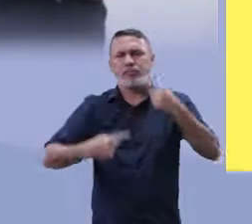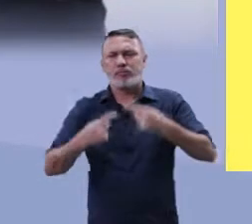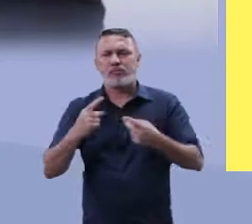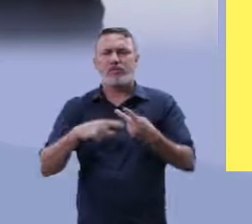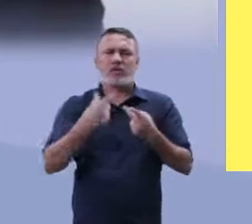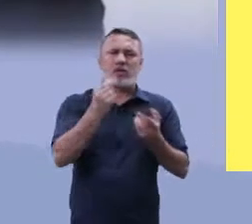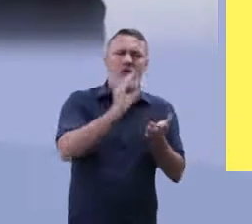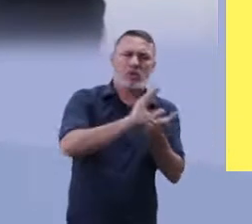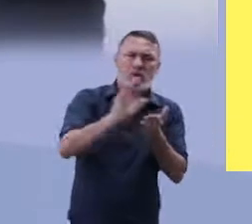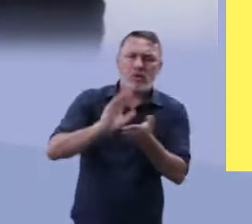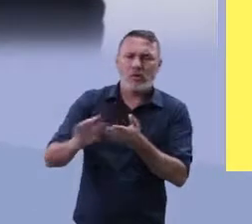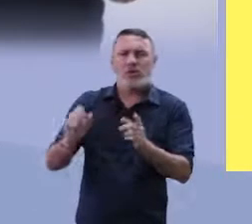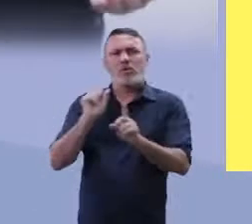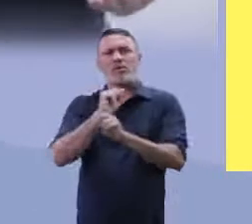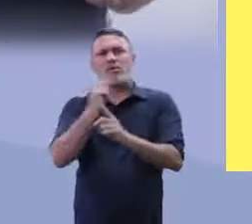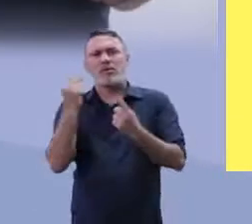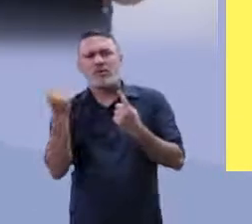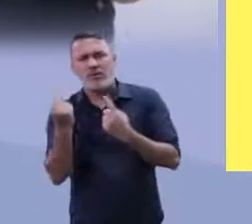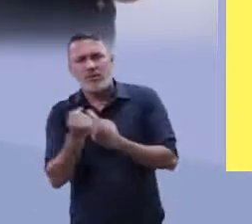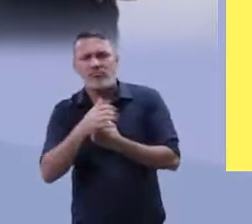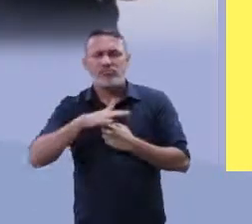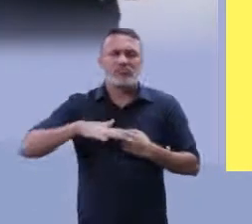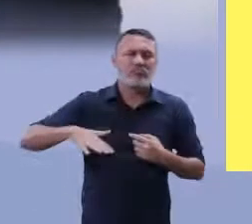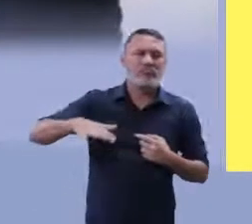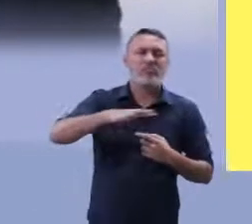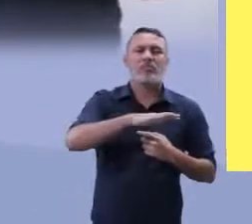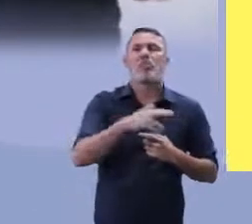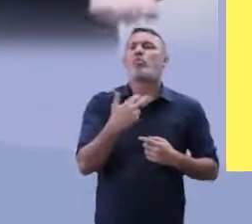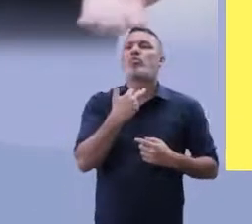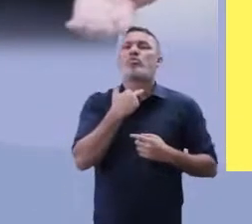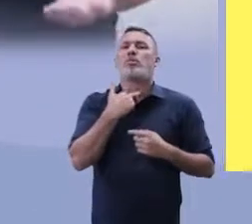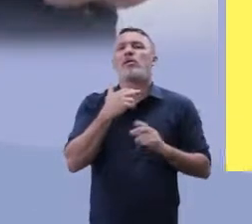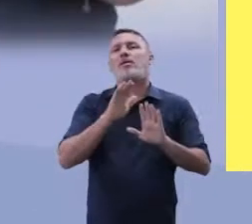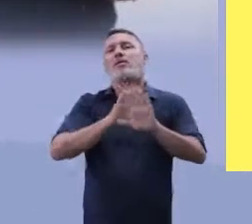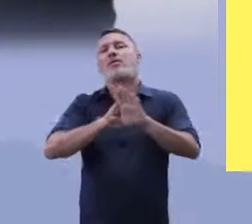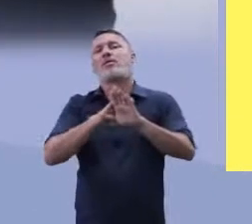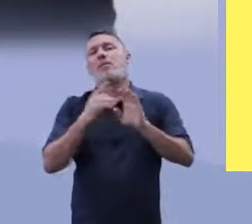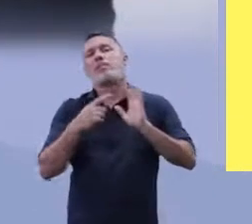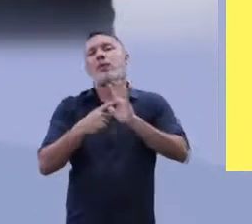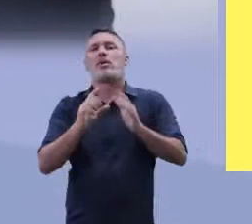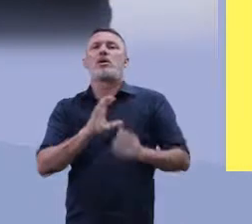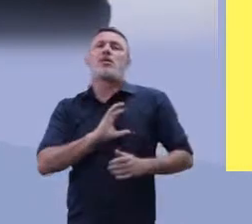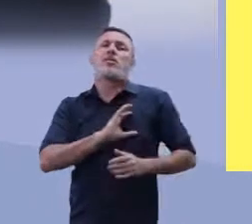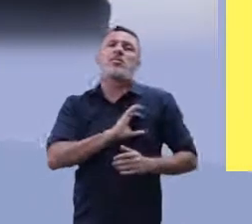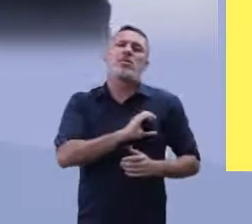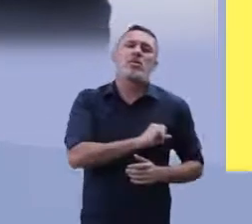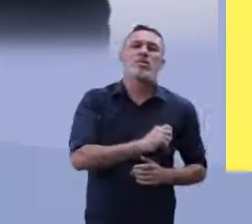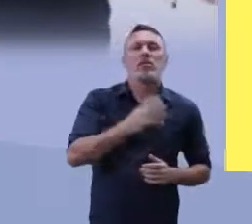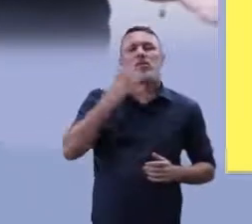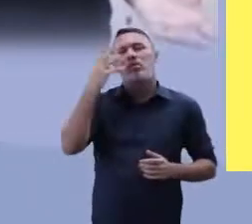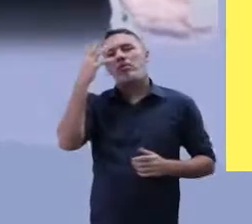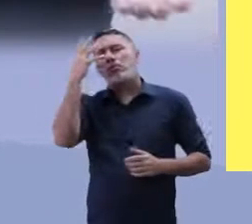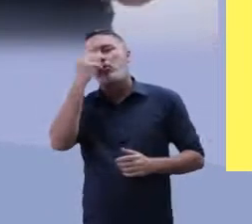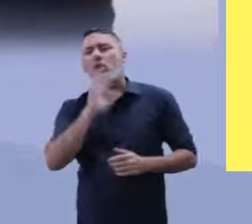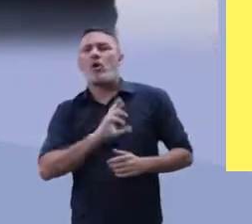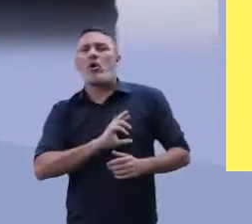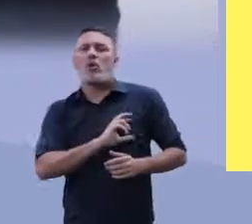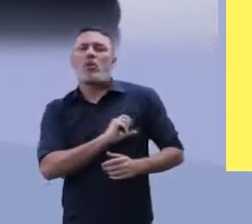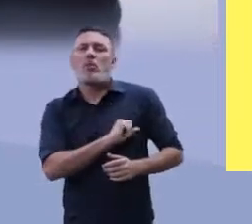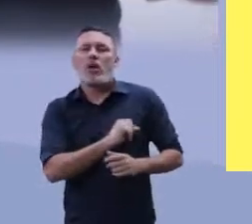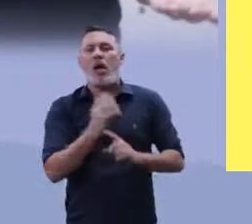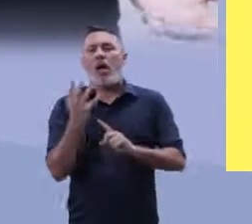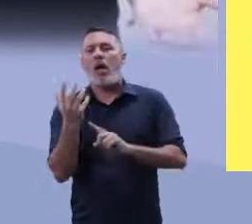e econômicas, e não havia mais espaço para a idealização romântica, não havia mais espaço